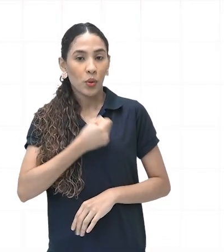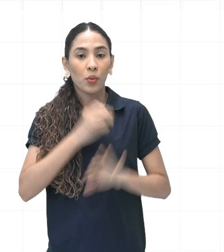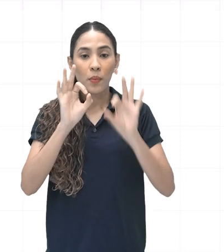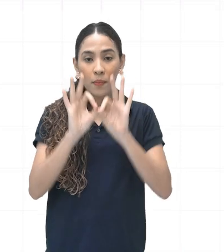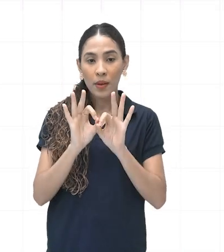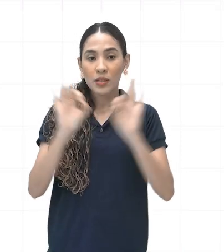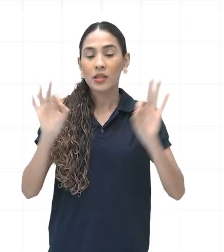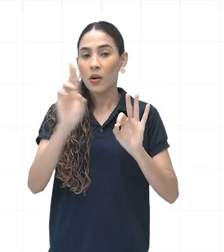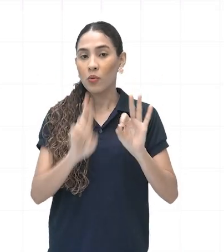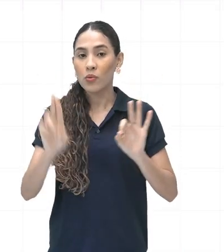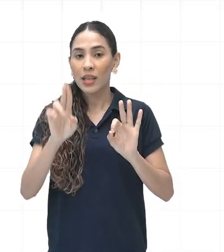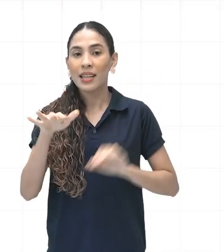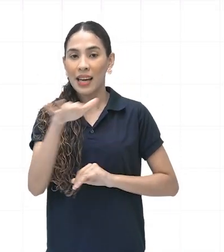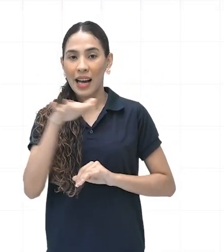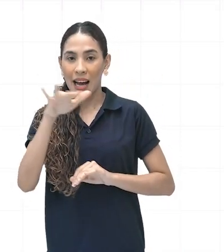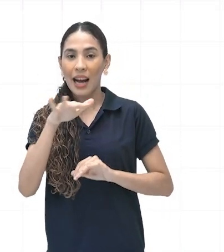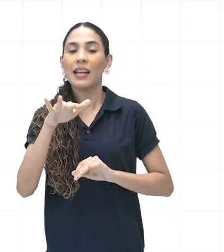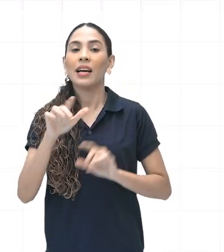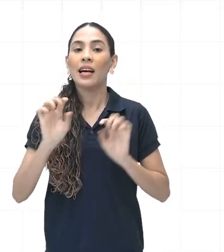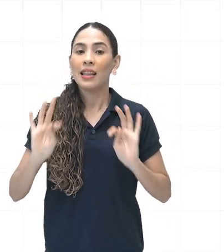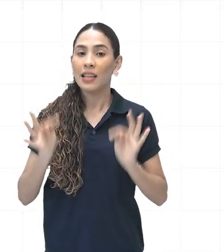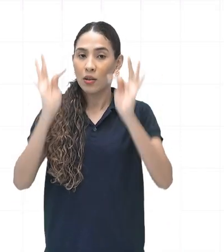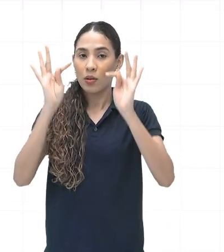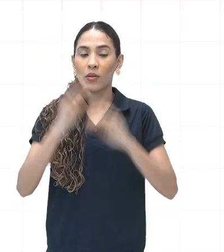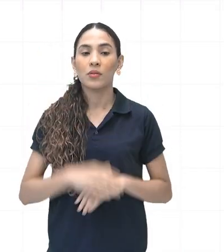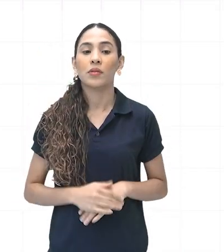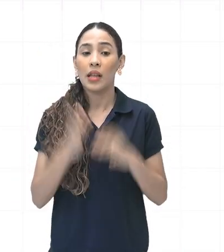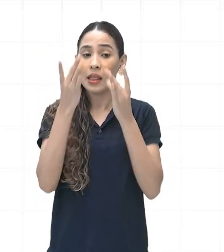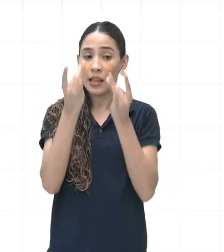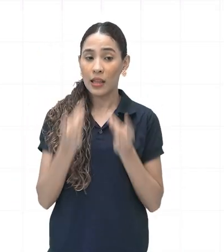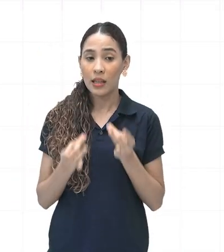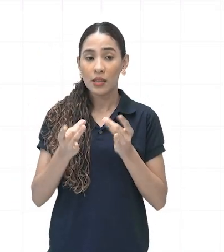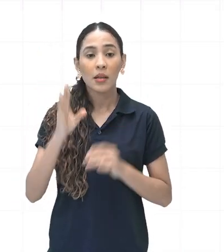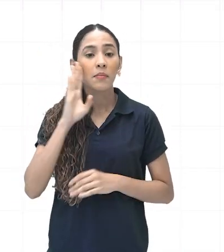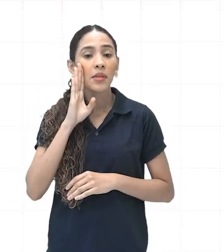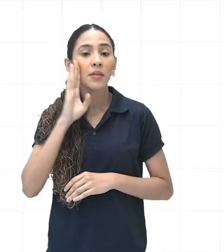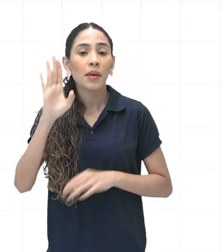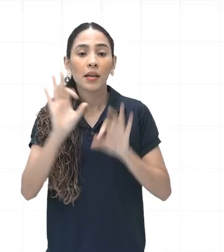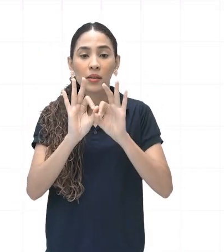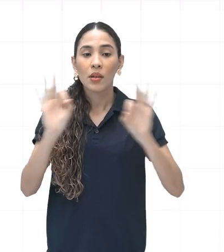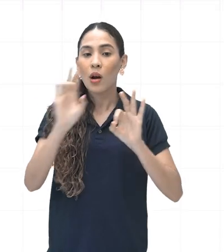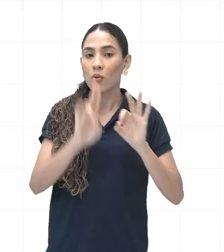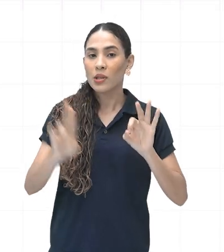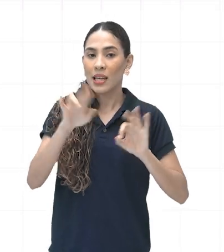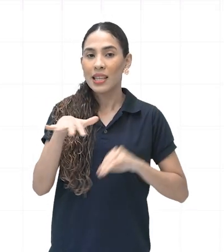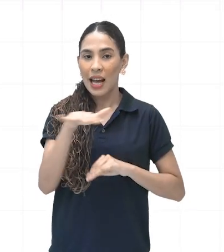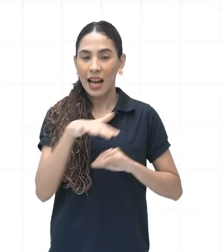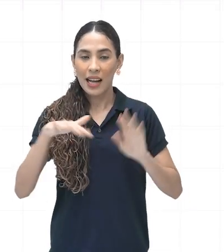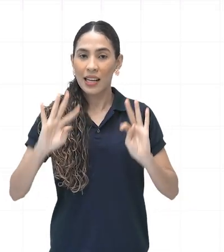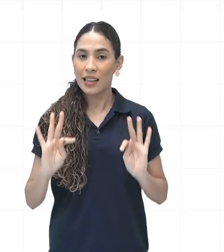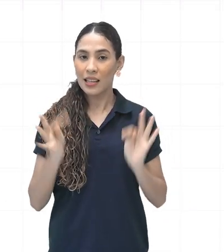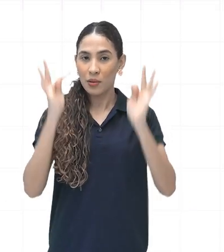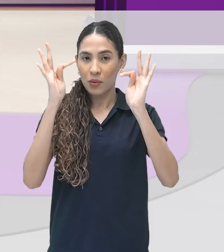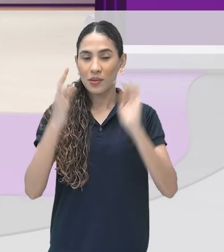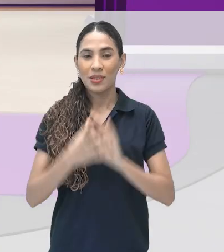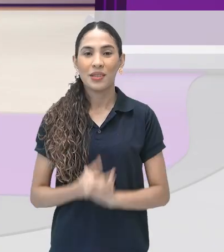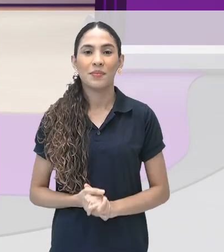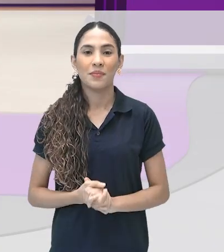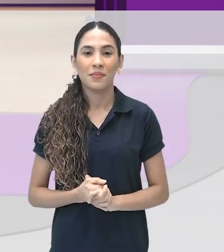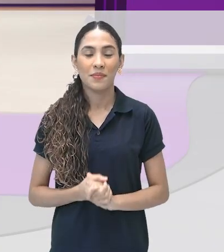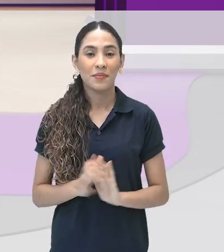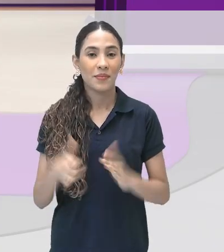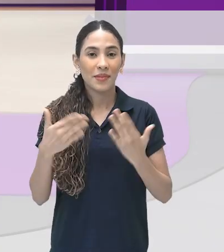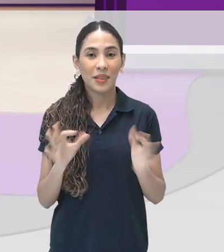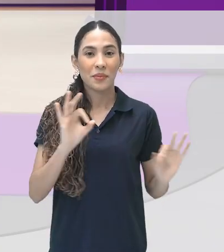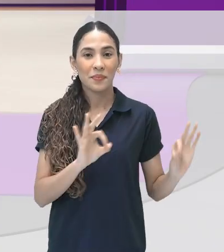de medida utilizadas na informática, detalhamento, principais medidas utilizadas na informática.